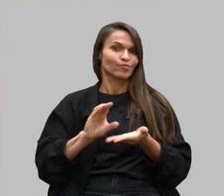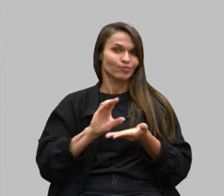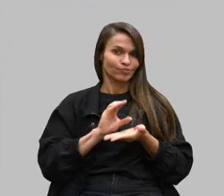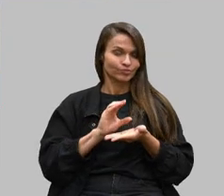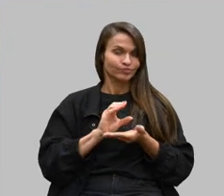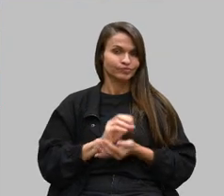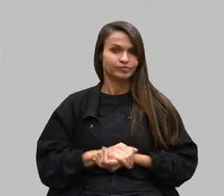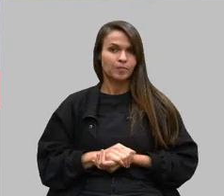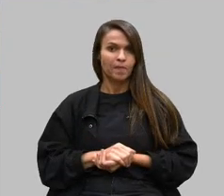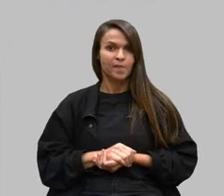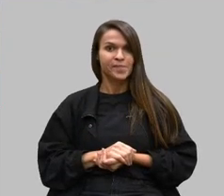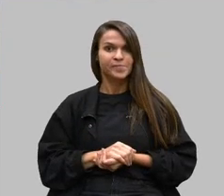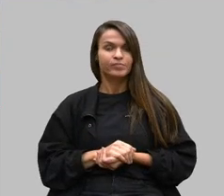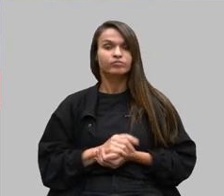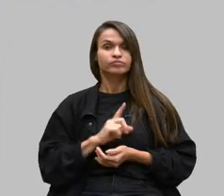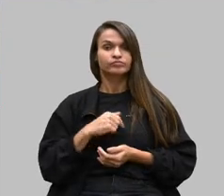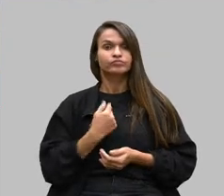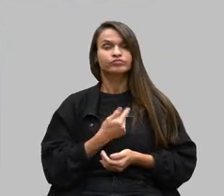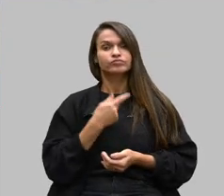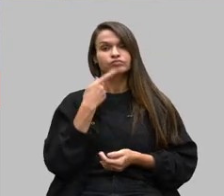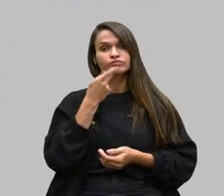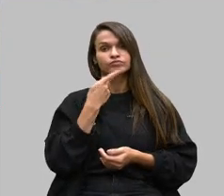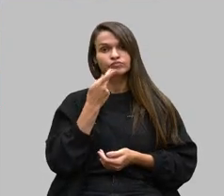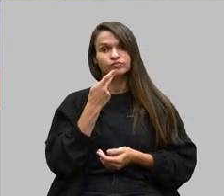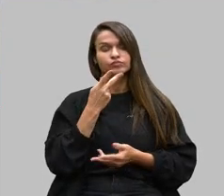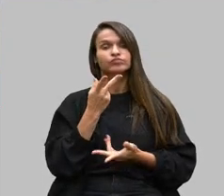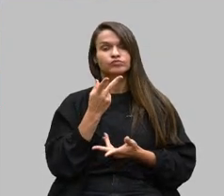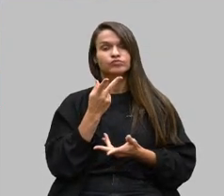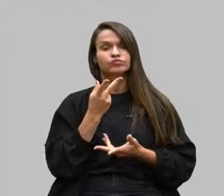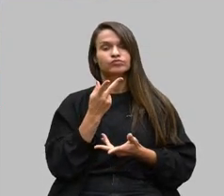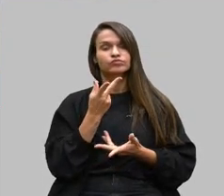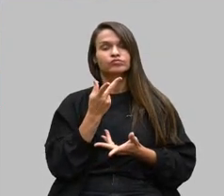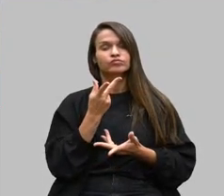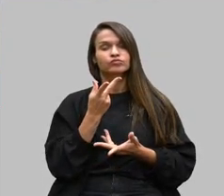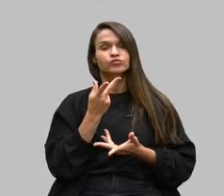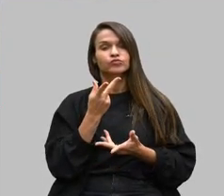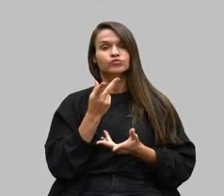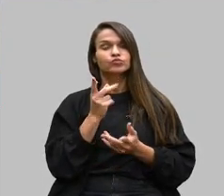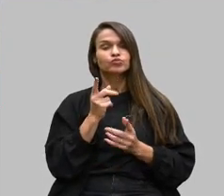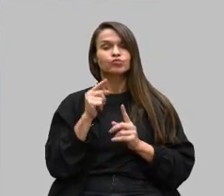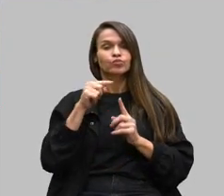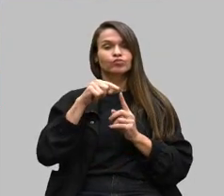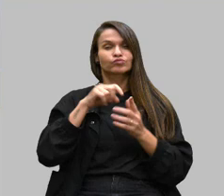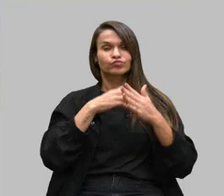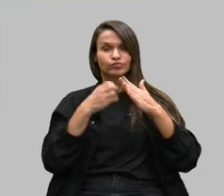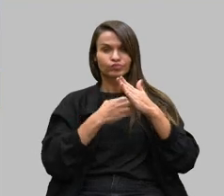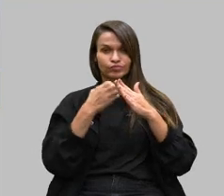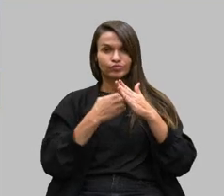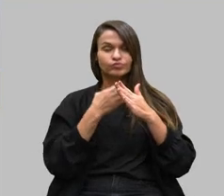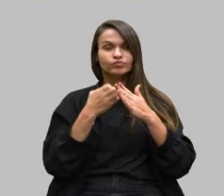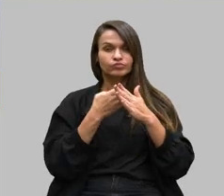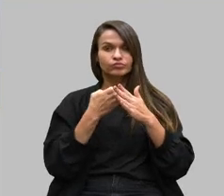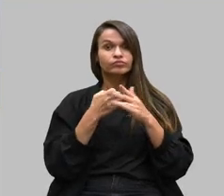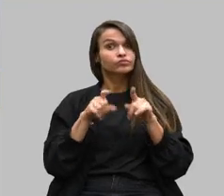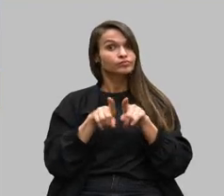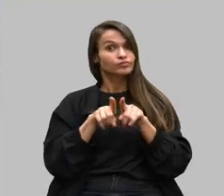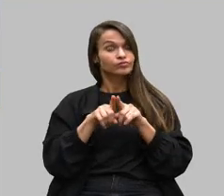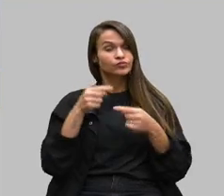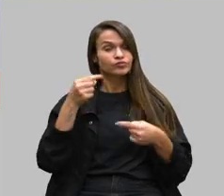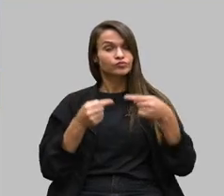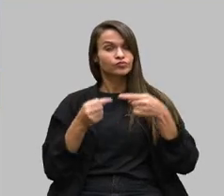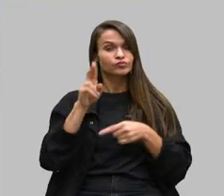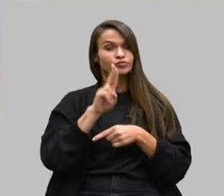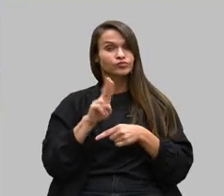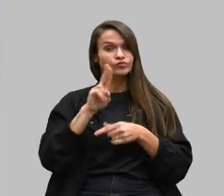aqui nós estamos falando das fontes mas nós agora também precisamos discutir os usos dessas fontes para onde esses